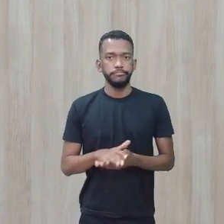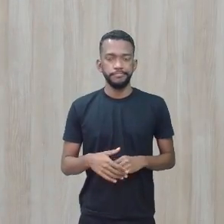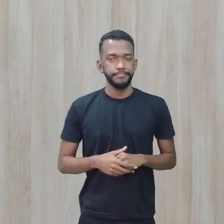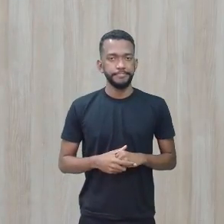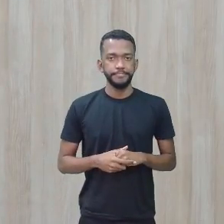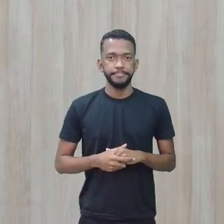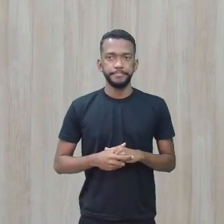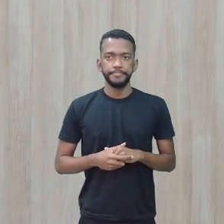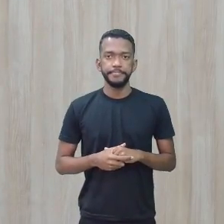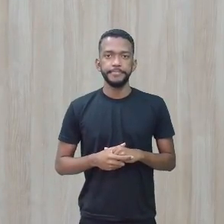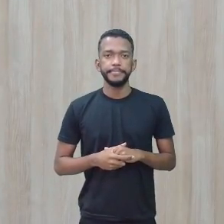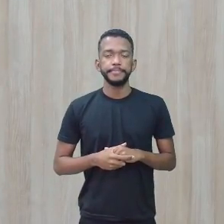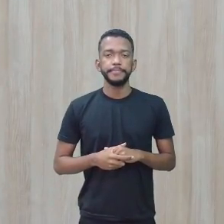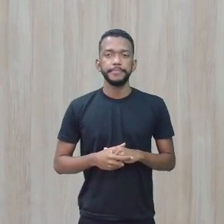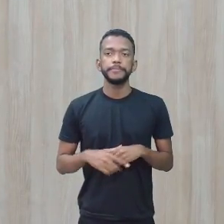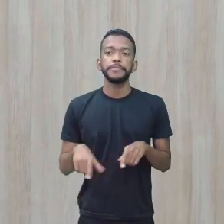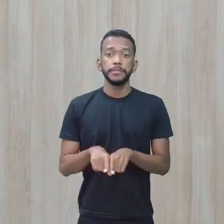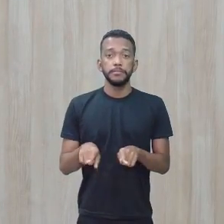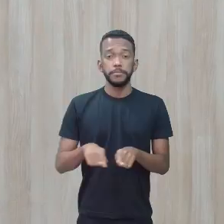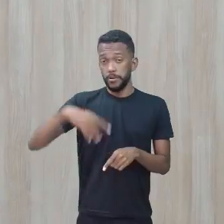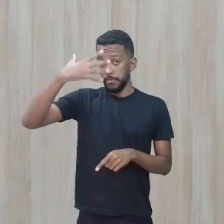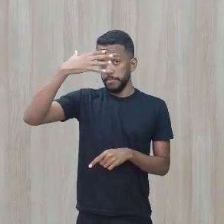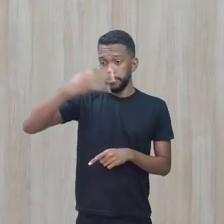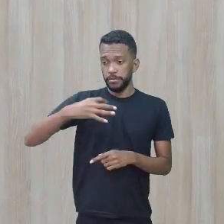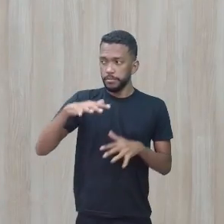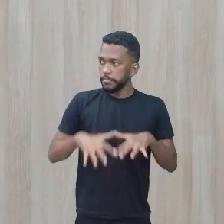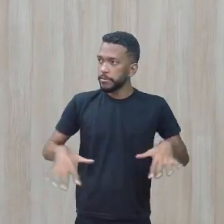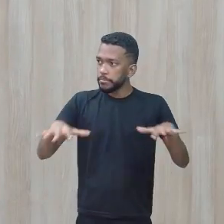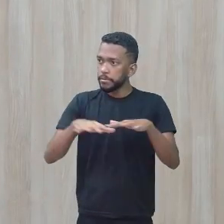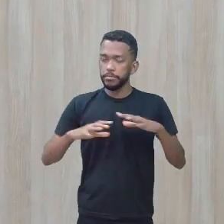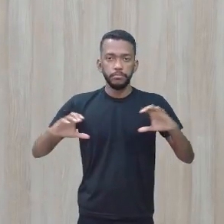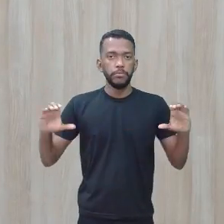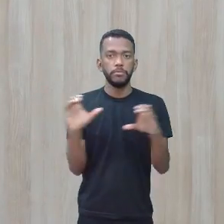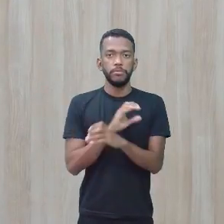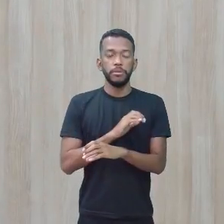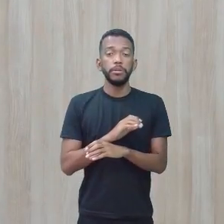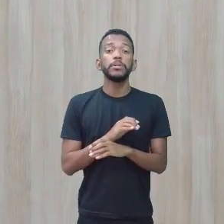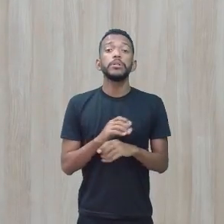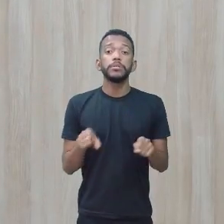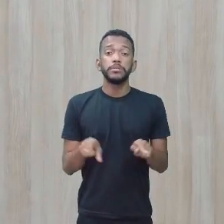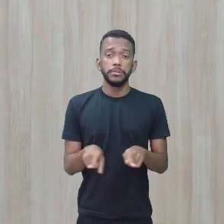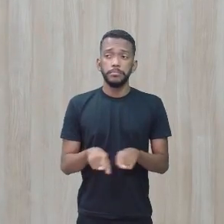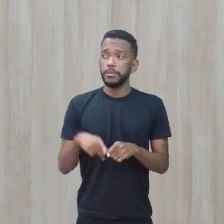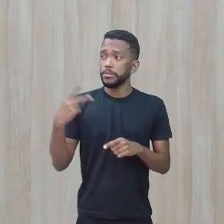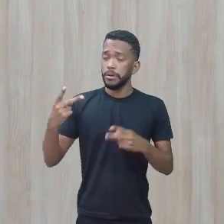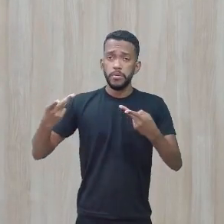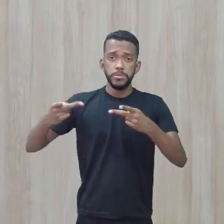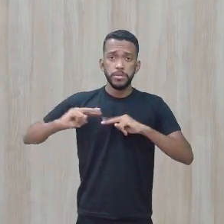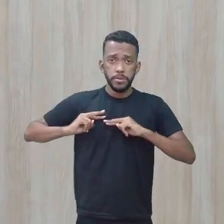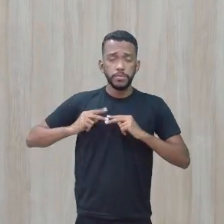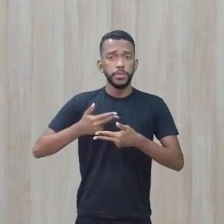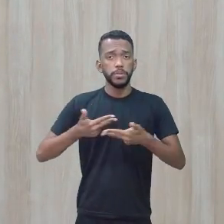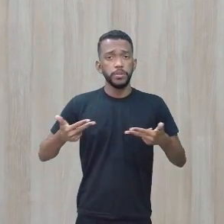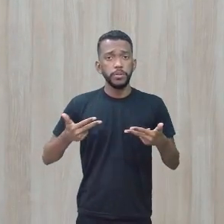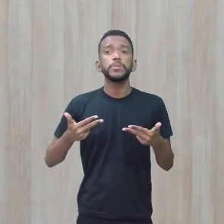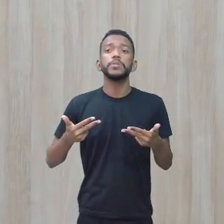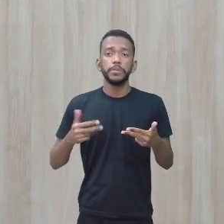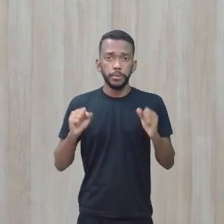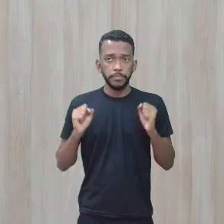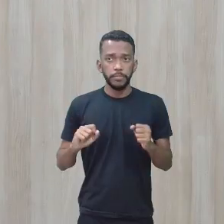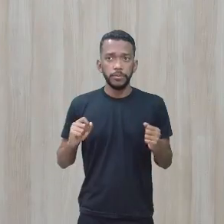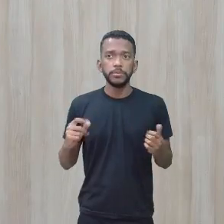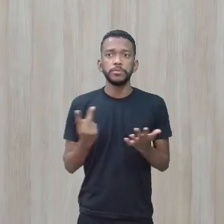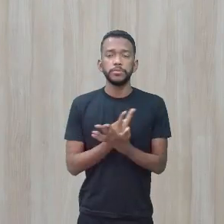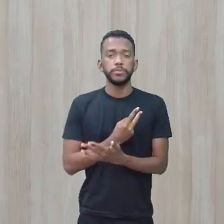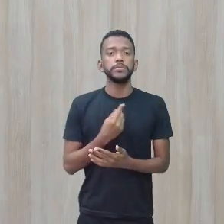vive. Compreender o meio ambiente em sua totalidade e as consequências que certos atos no cotidiano podem